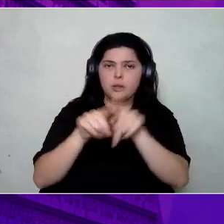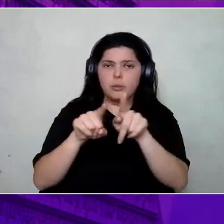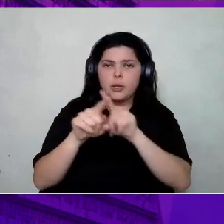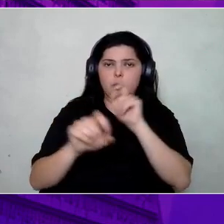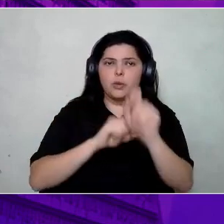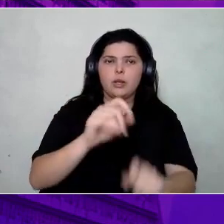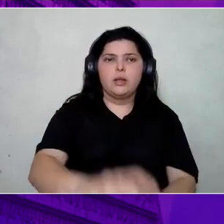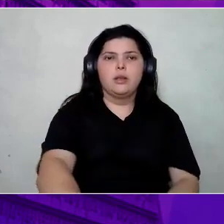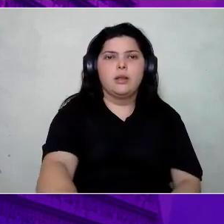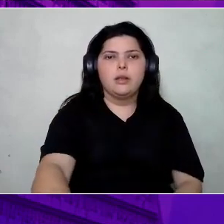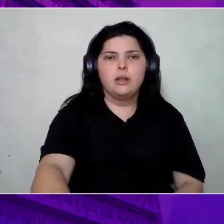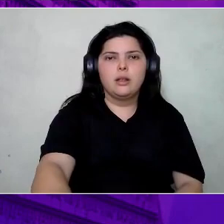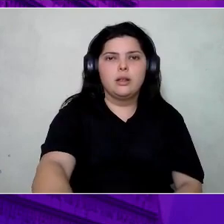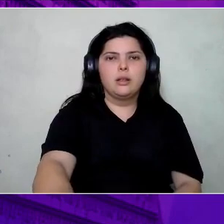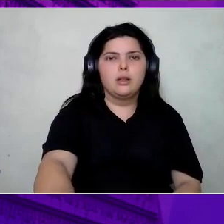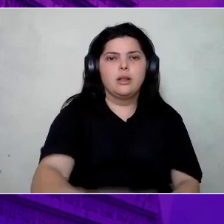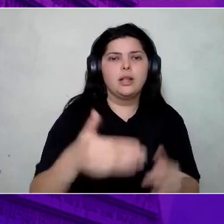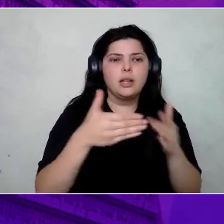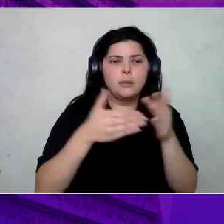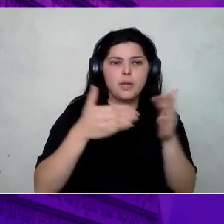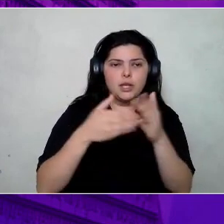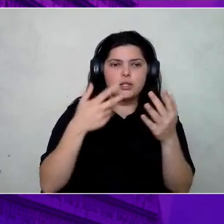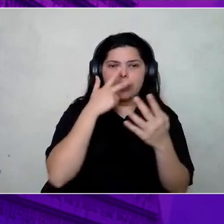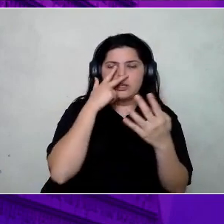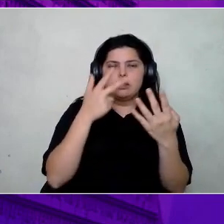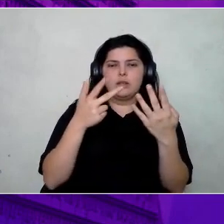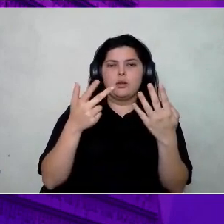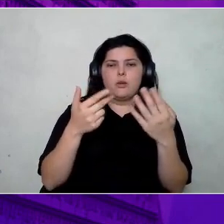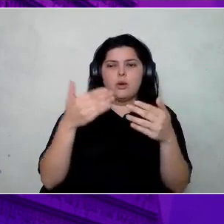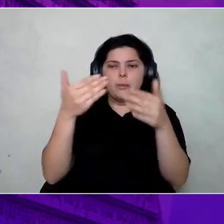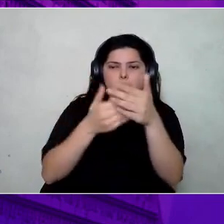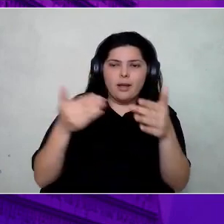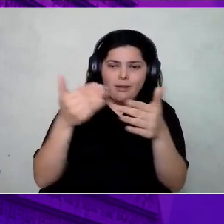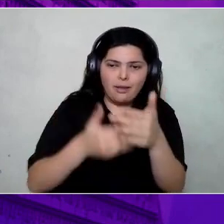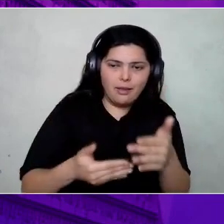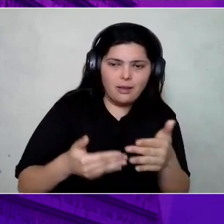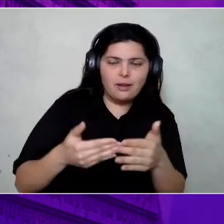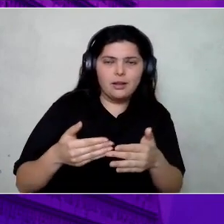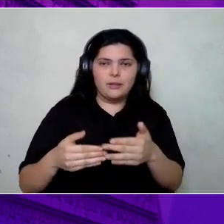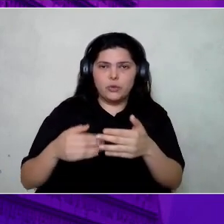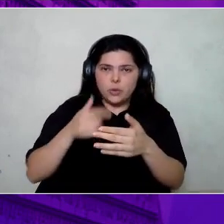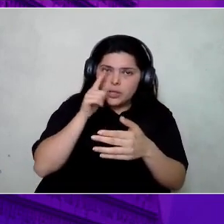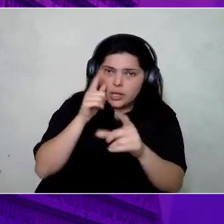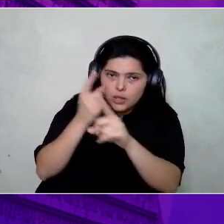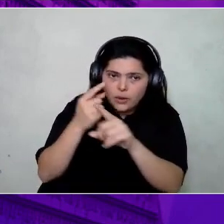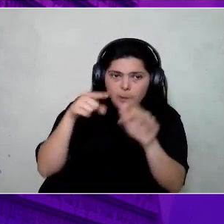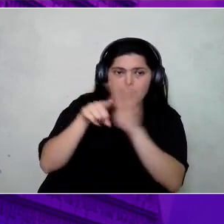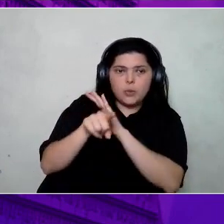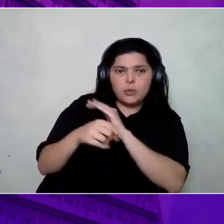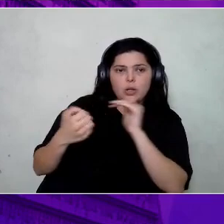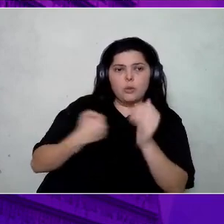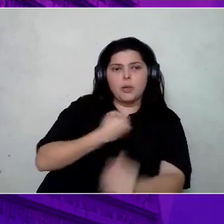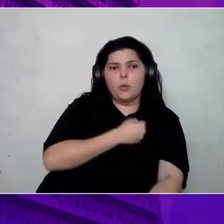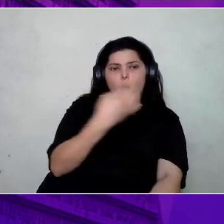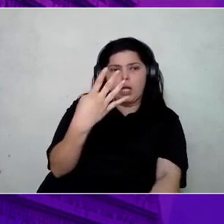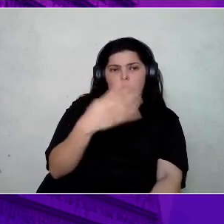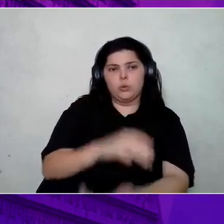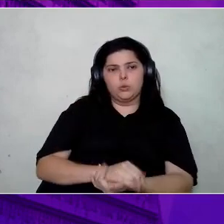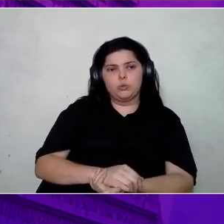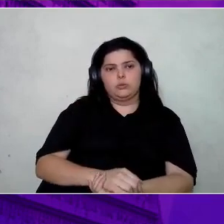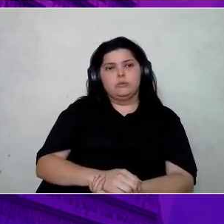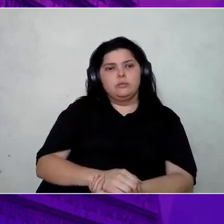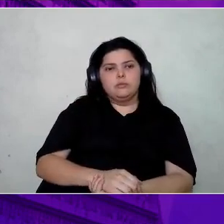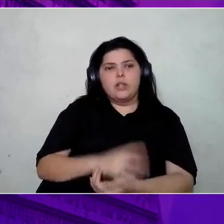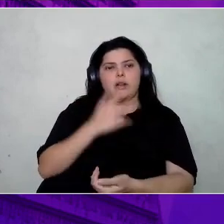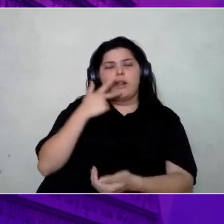barreiras, né, que são as cercas elétricas invisíveis, são aqueles itens que você vai identificar lá na pergunta 4. Então a galera vai te dizer barreiras, né, coisas